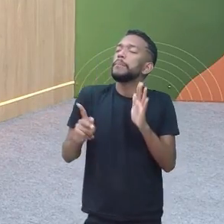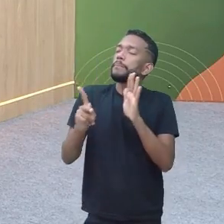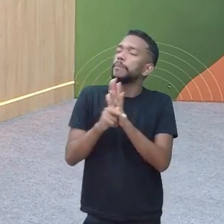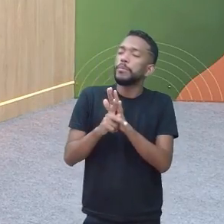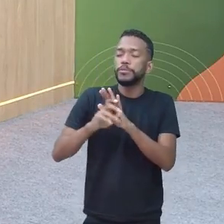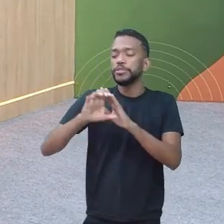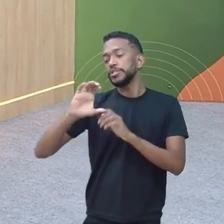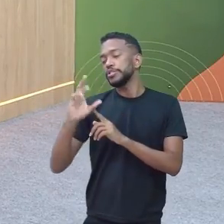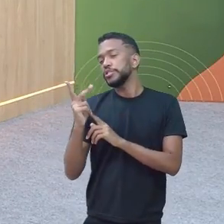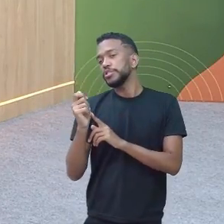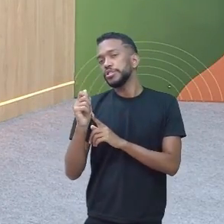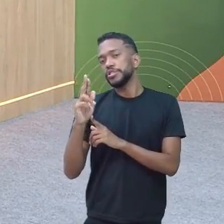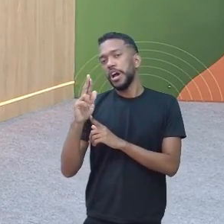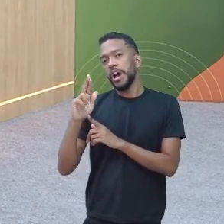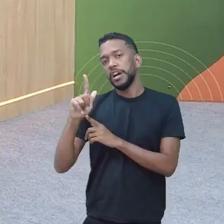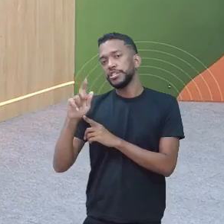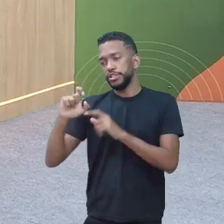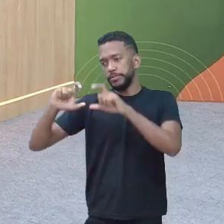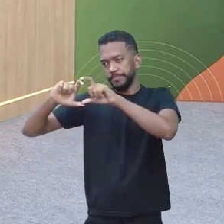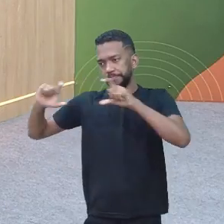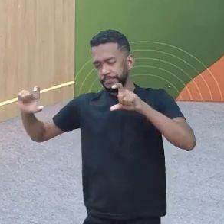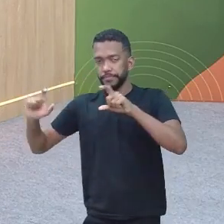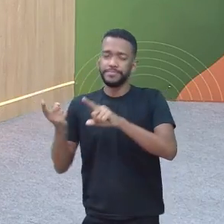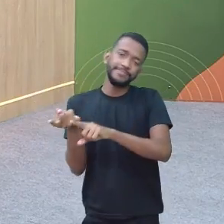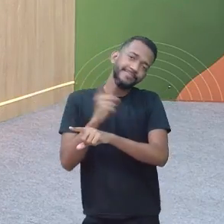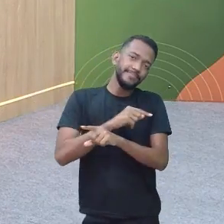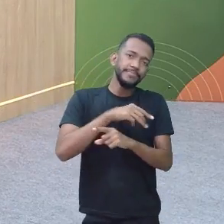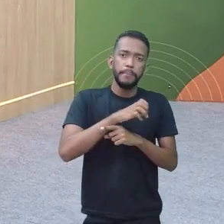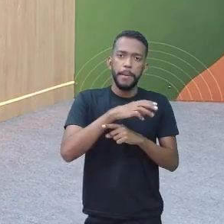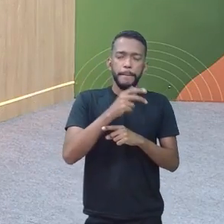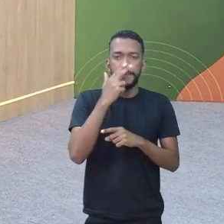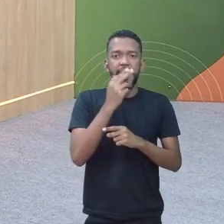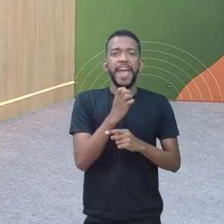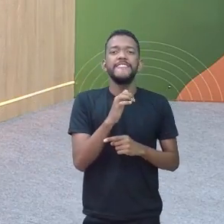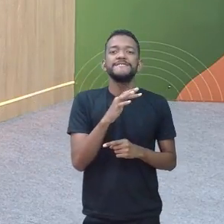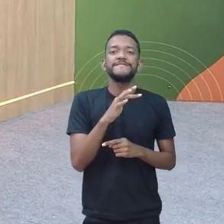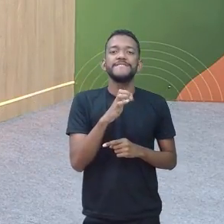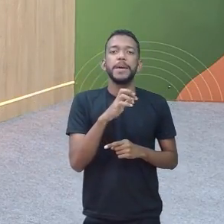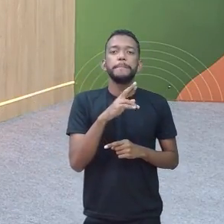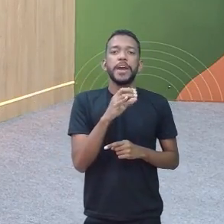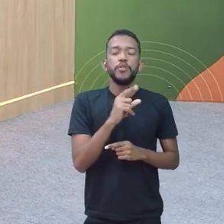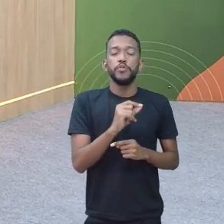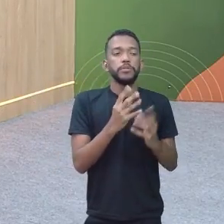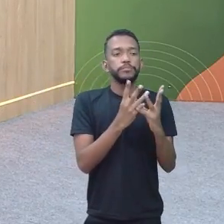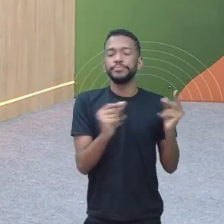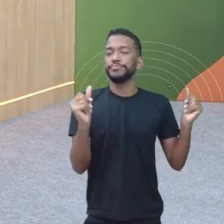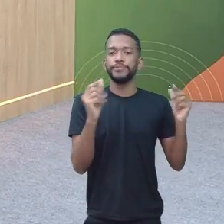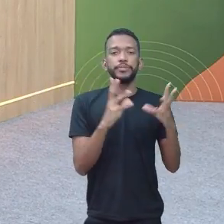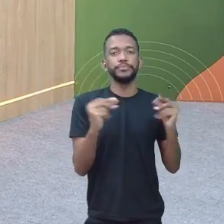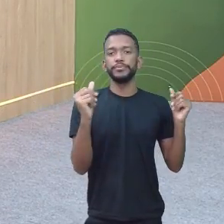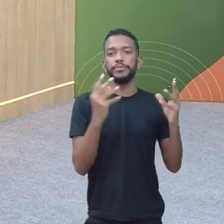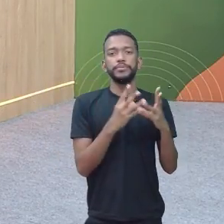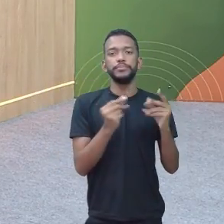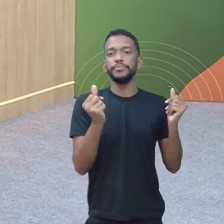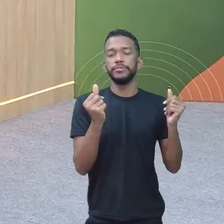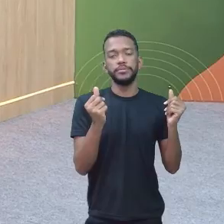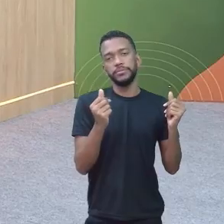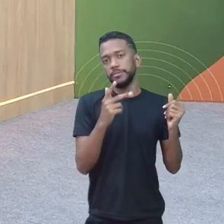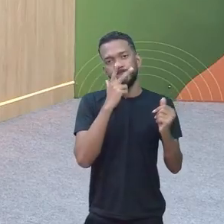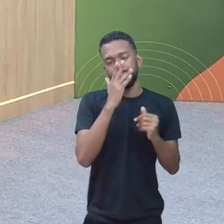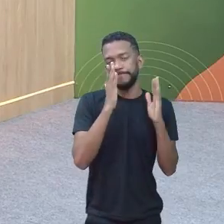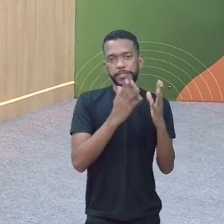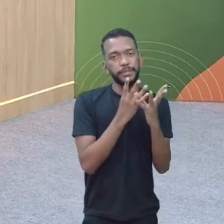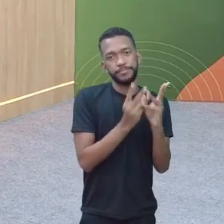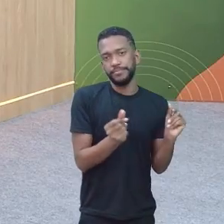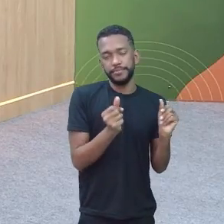meme, ele costuma ser efêmero. Mas o que isso significa, Vivi? Efêmero é uma coisa que vai acabar rápido, é consumido